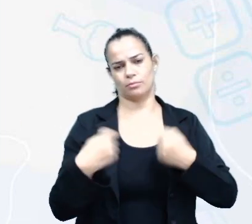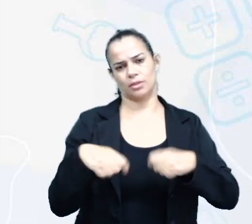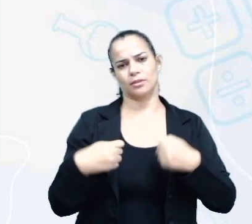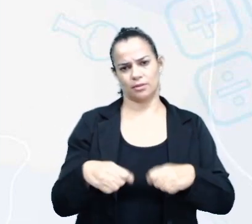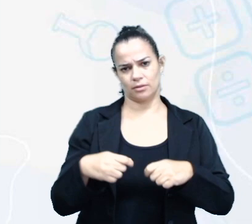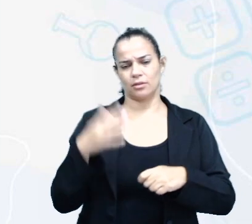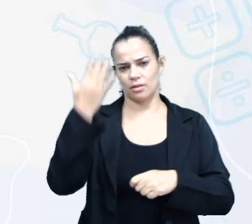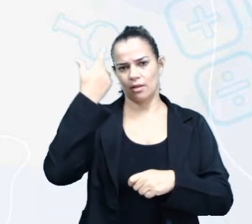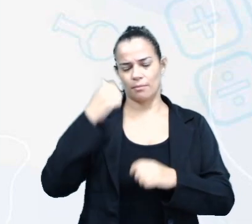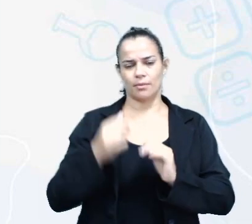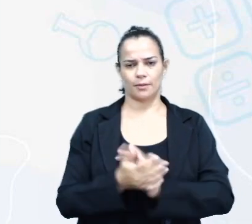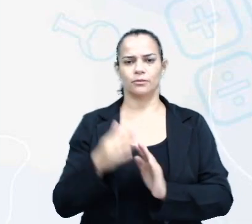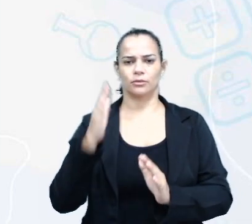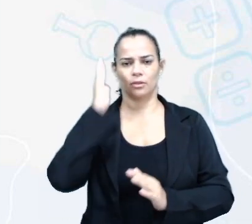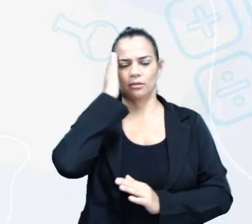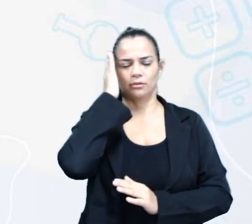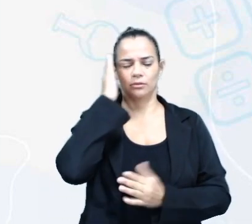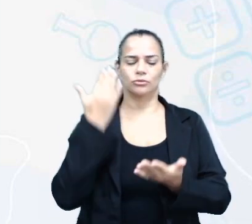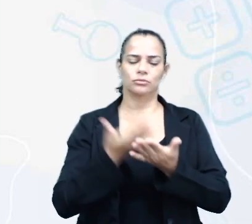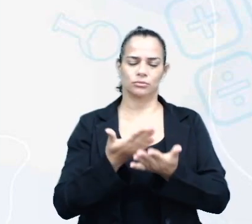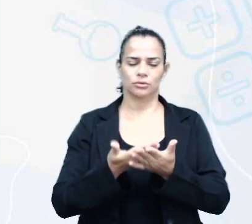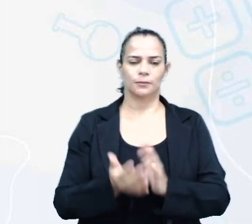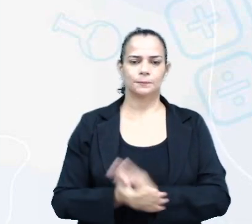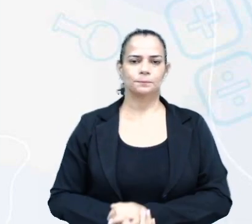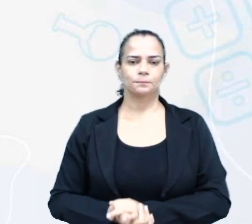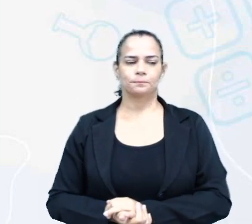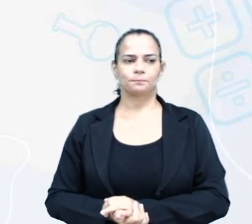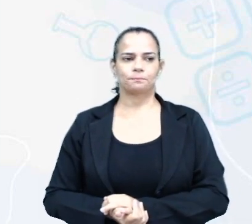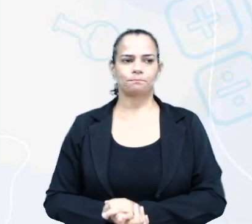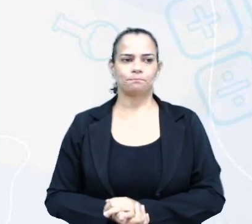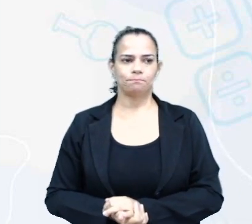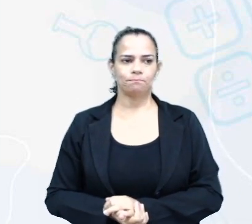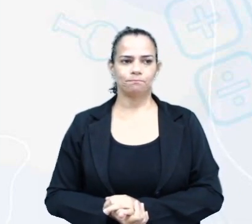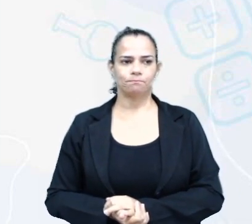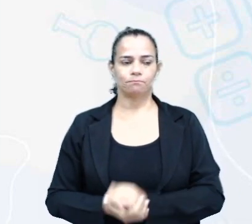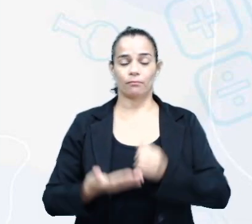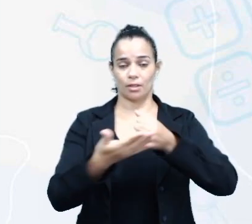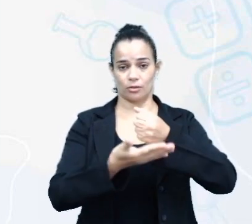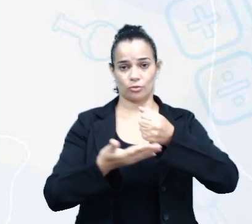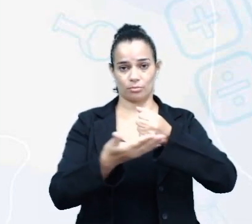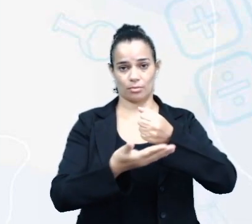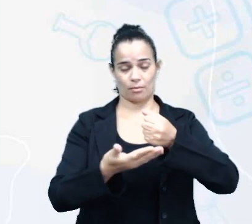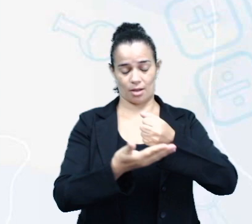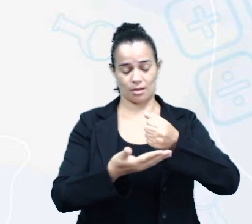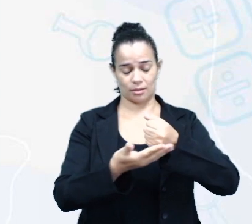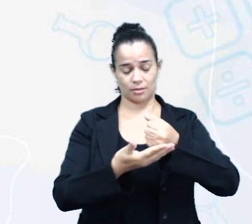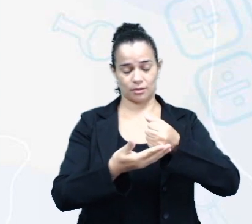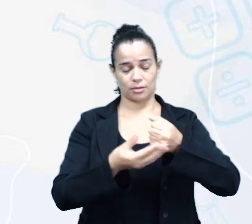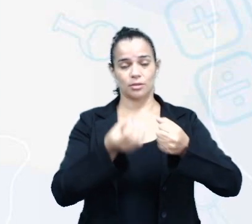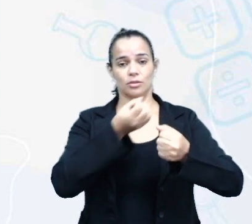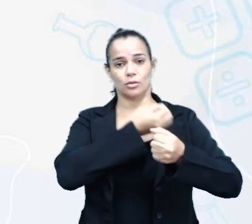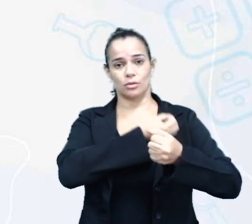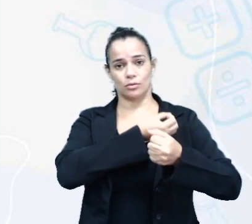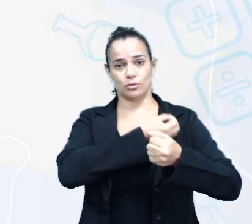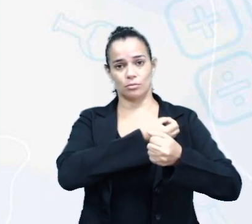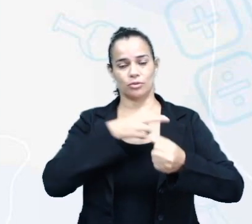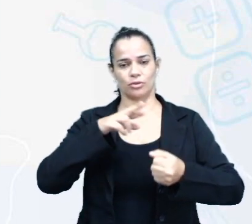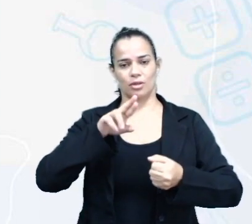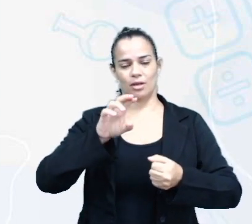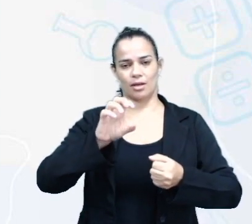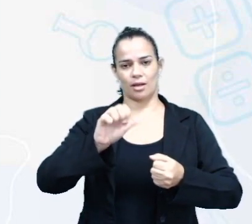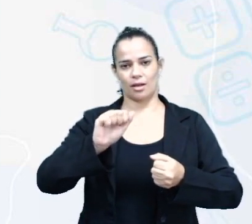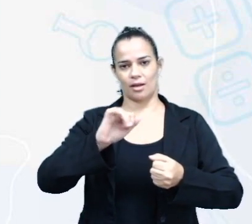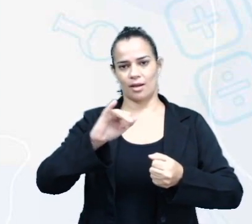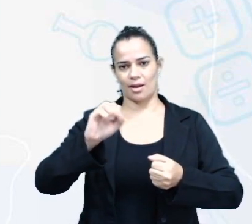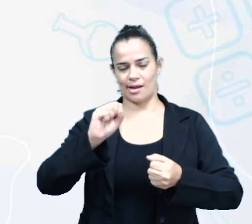ter estudado. Considerando o seguinte, as bases são números reais e A e B são diferentes de